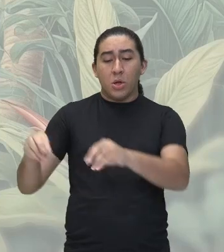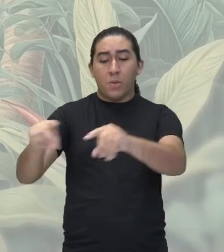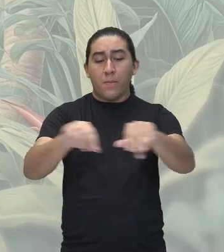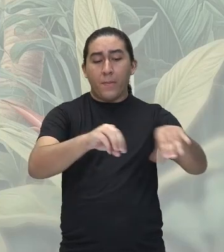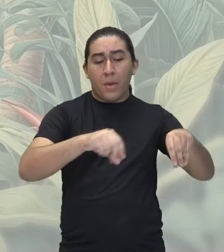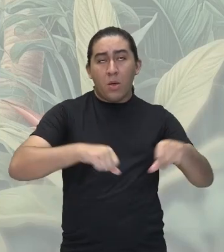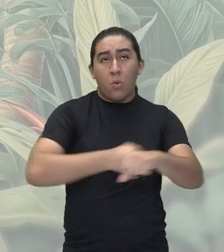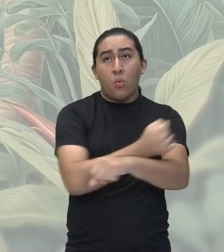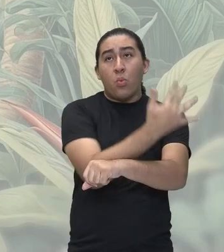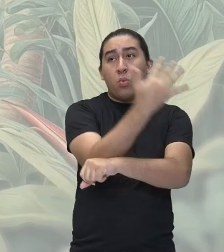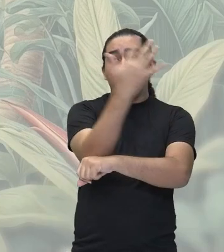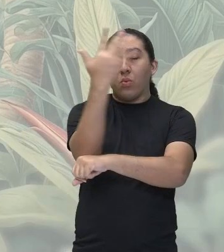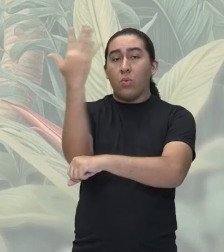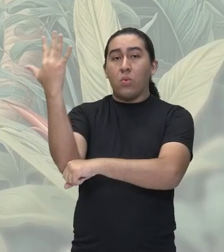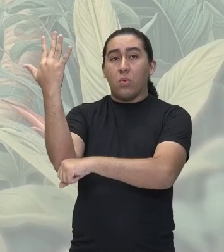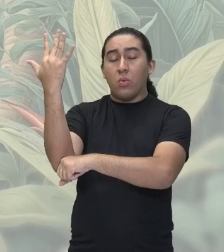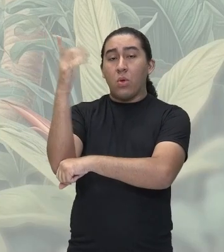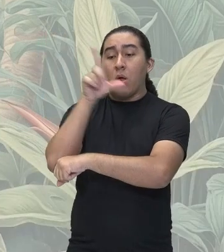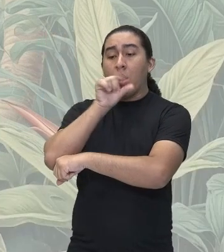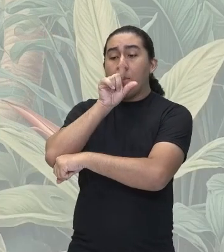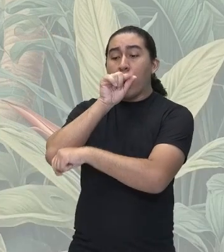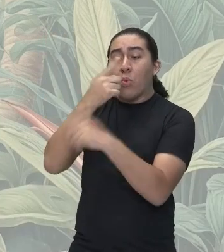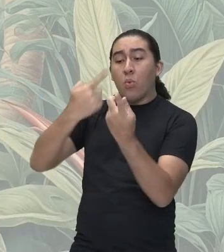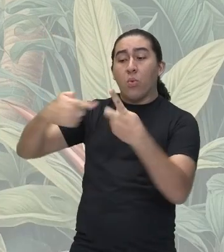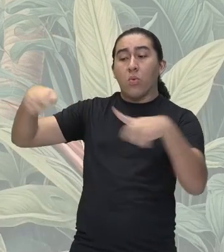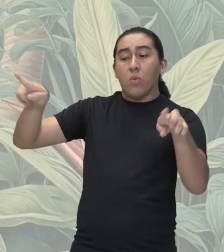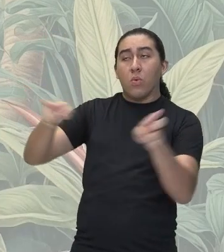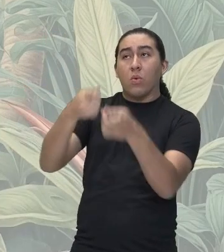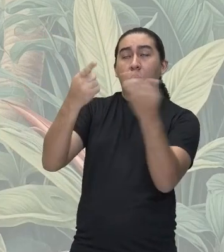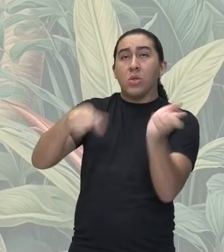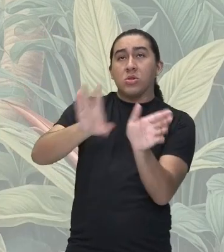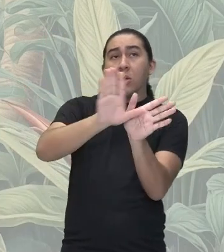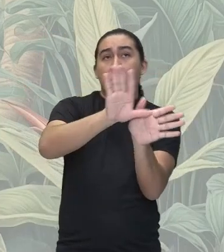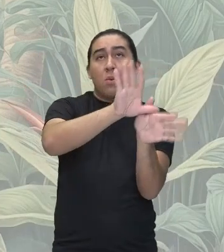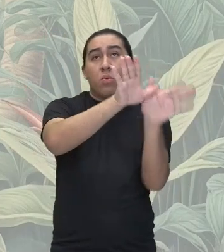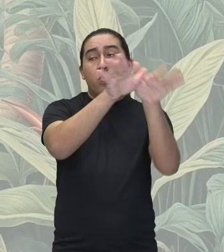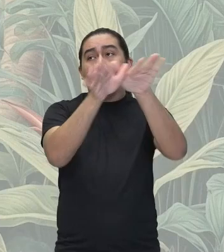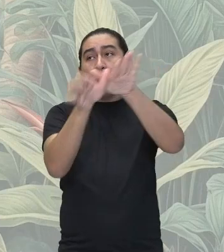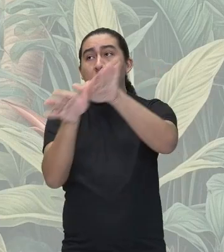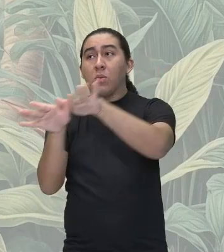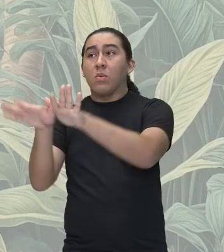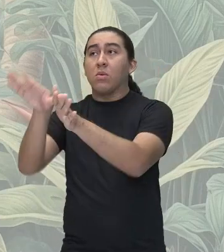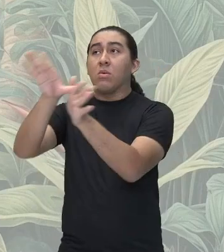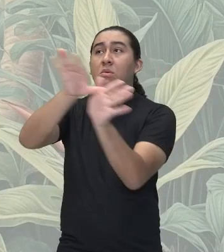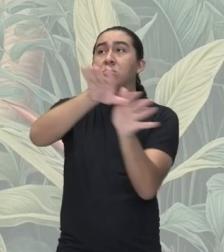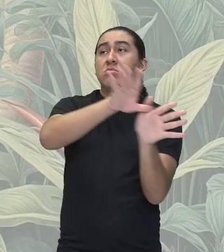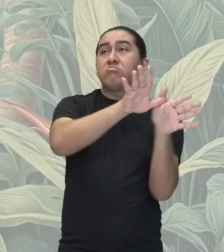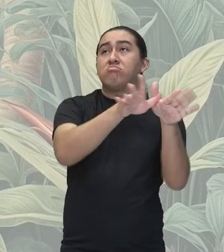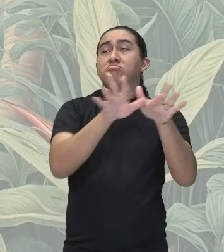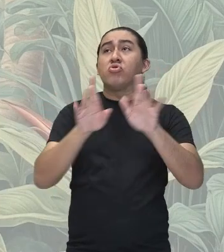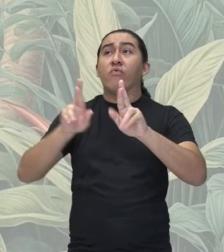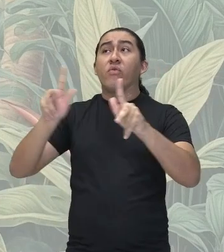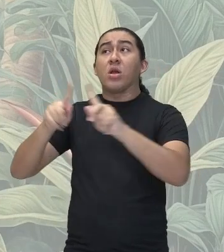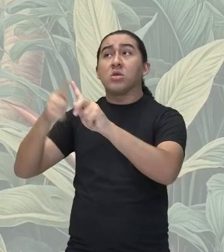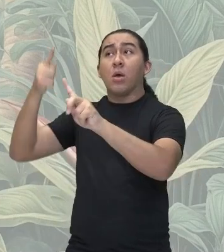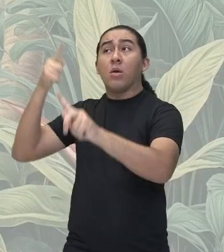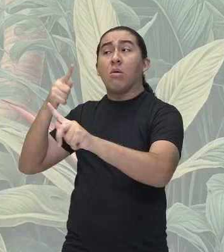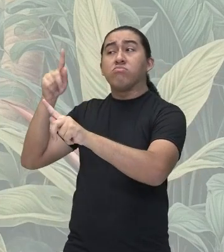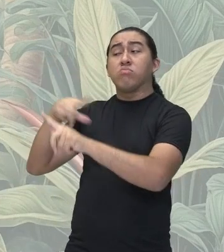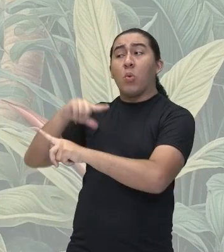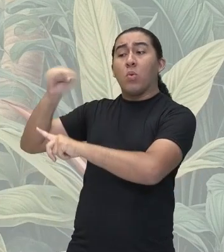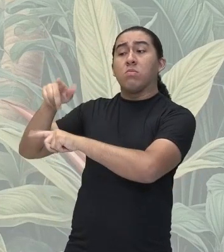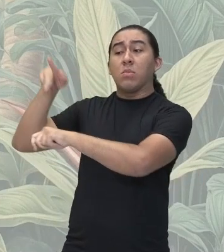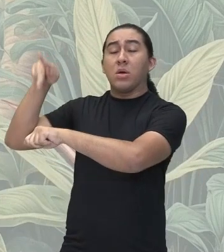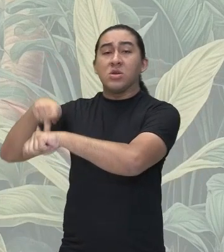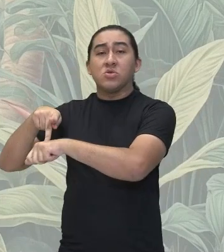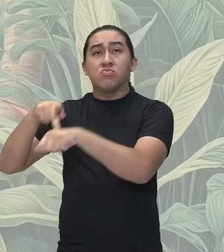palmeiras, onde canta o sabiá. As aves que aqui gorjeiam, não gorjeiam como lá. Nosso céu tem